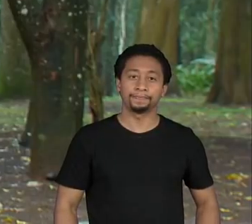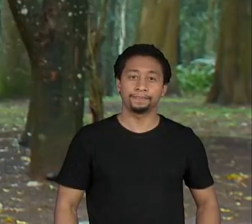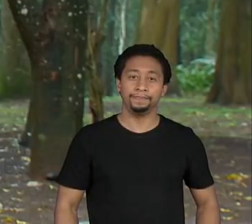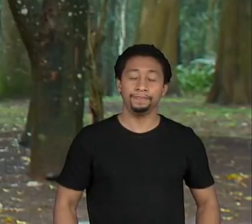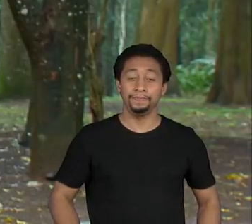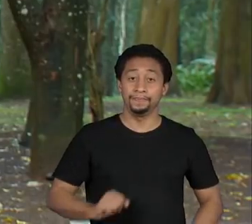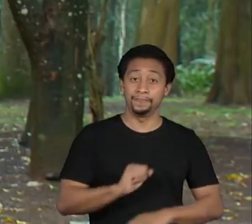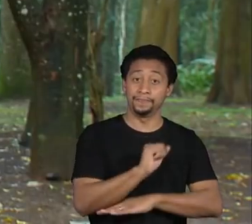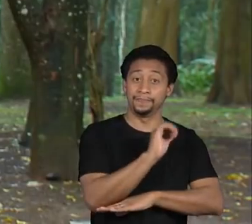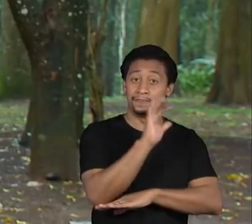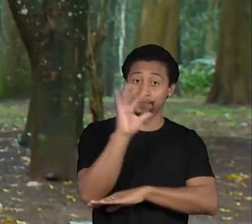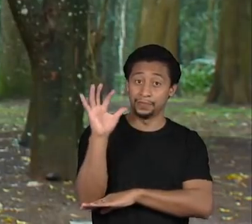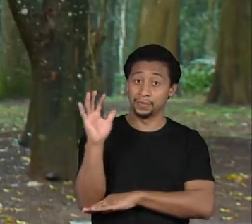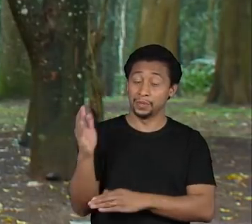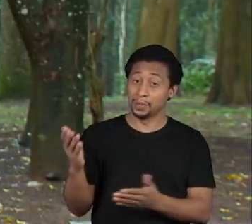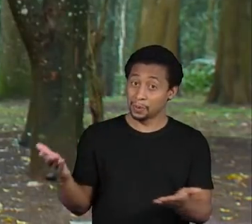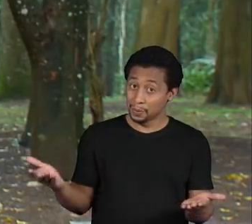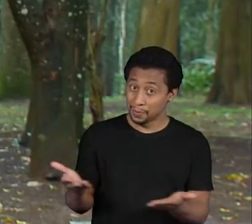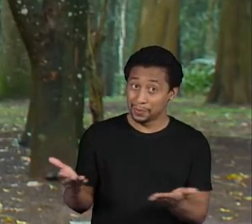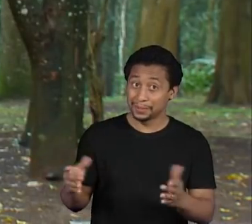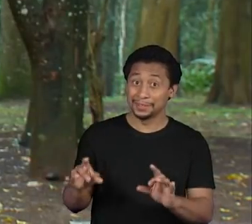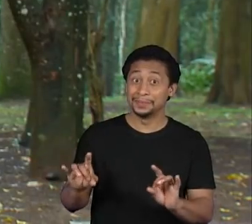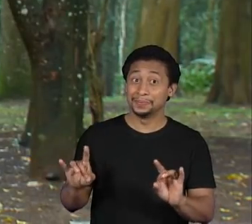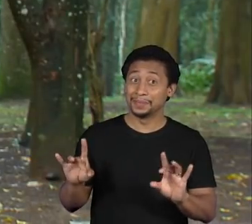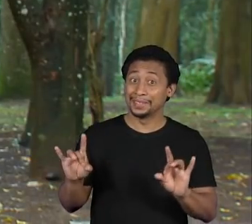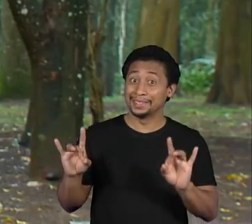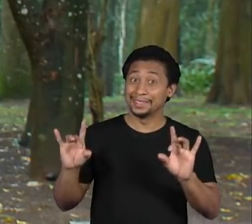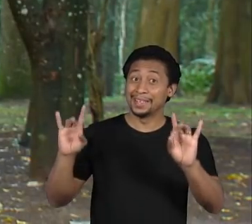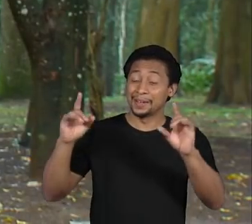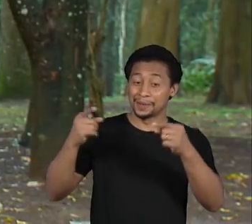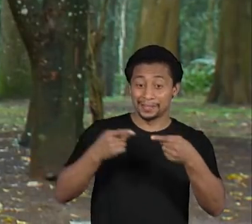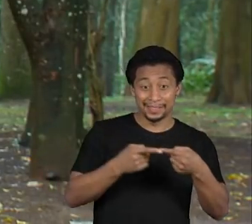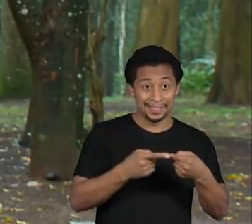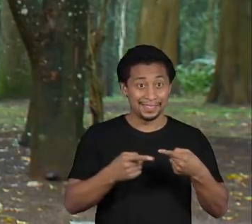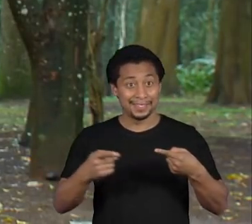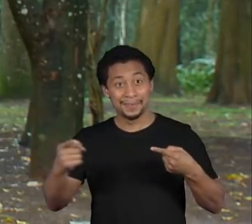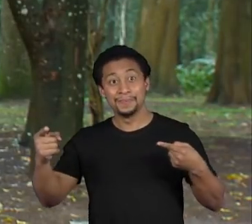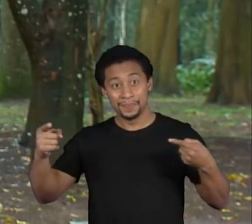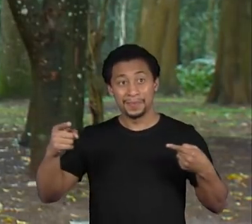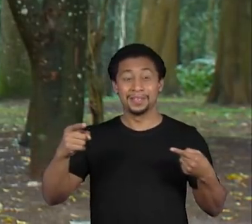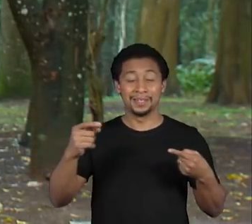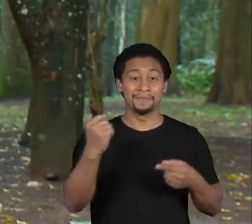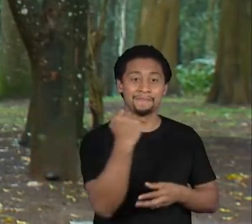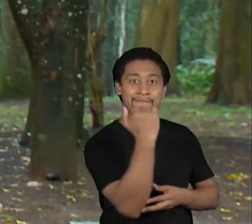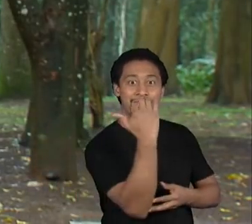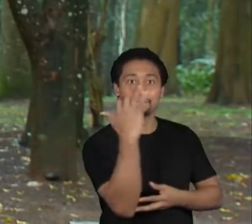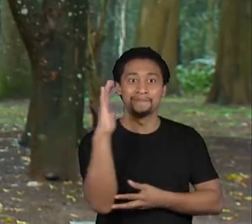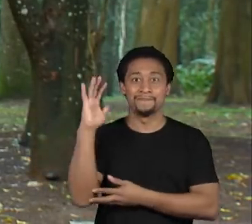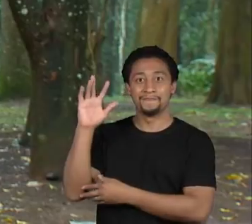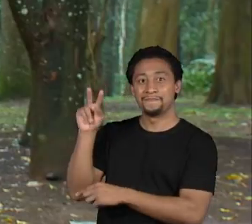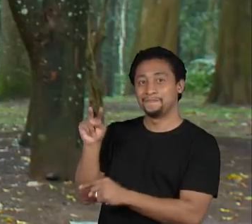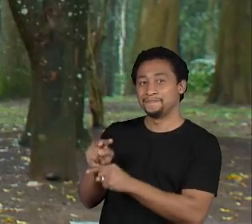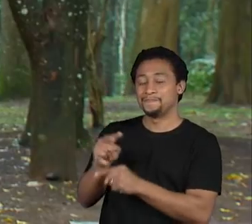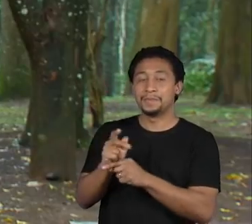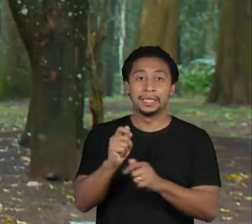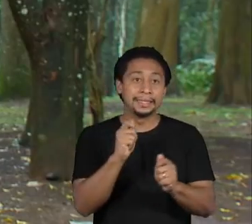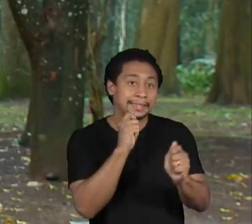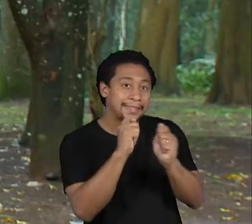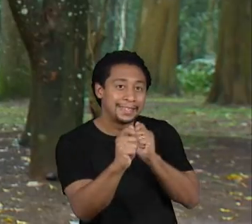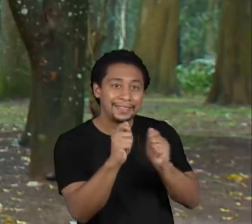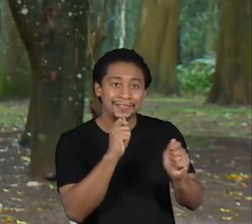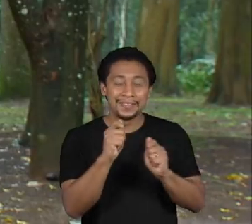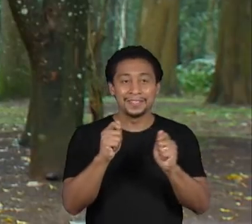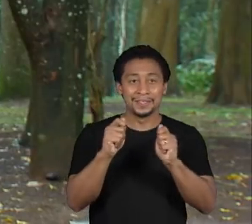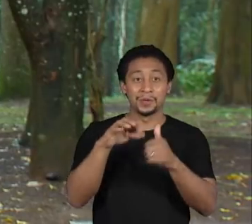No Repórter Eco especial da Semana do Meio Ambiente, está em destaque a entrevista com o líder indígena e